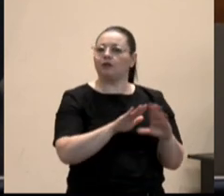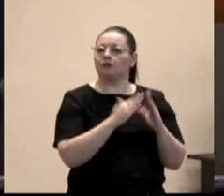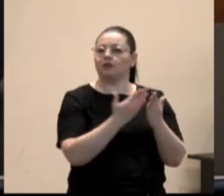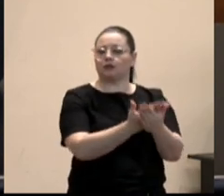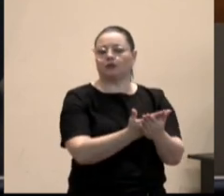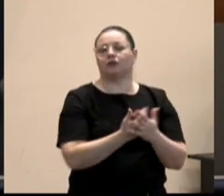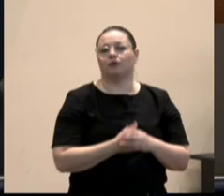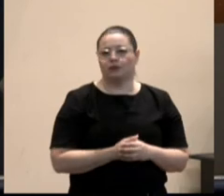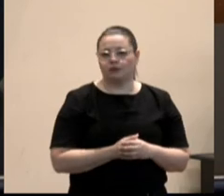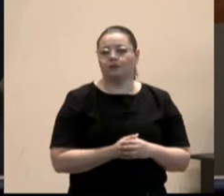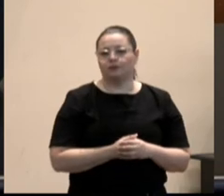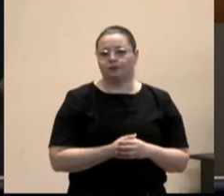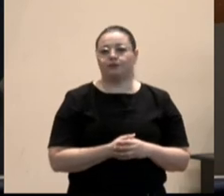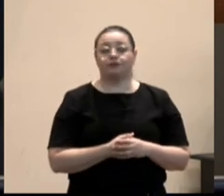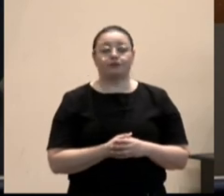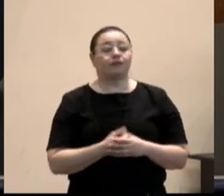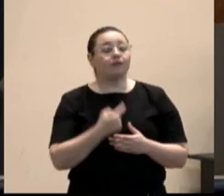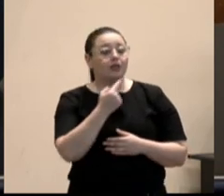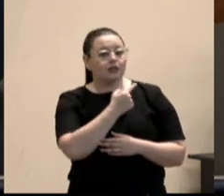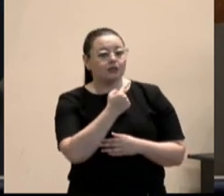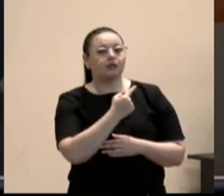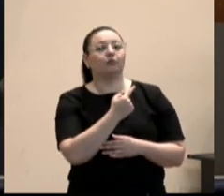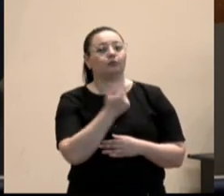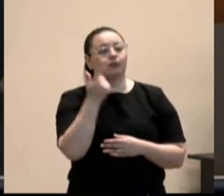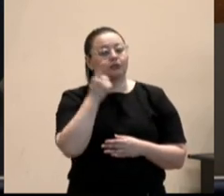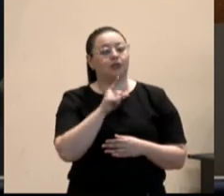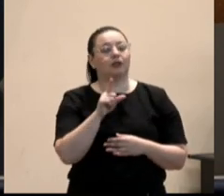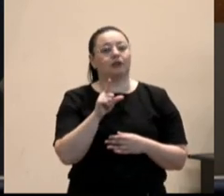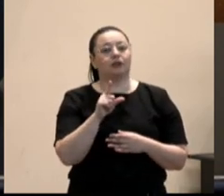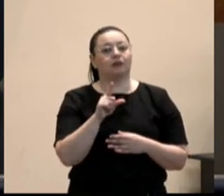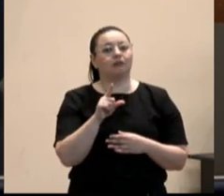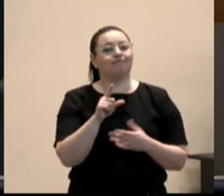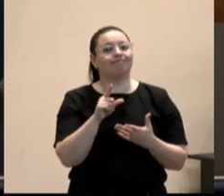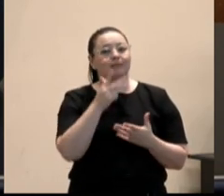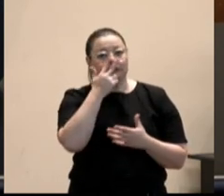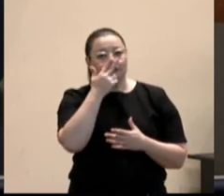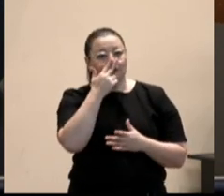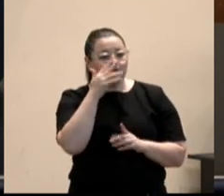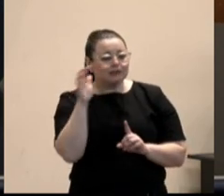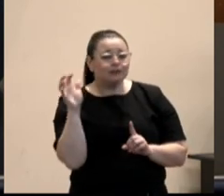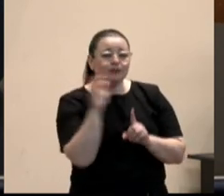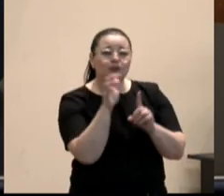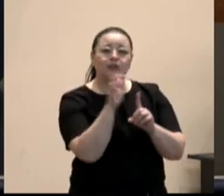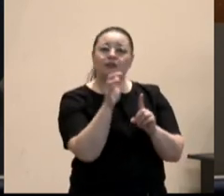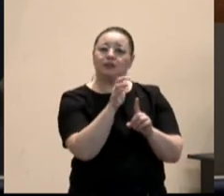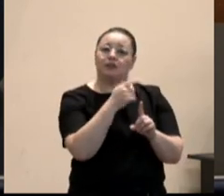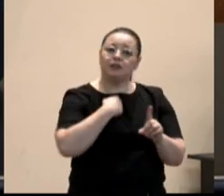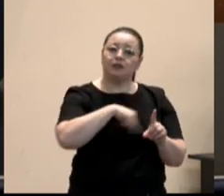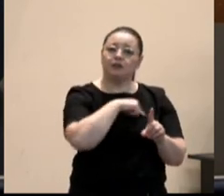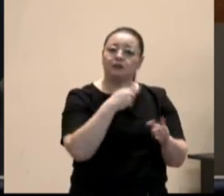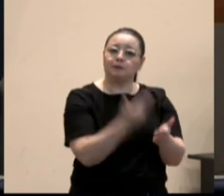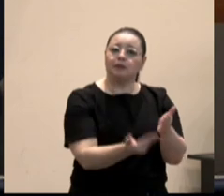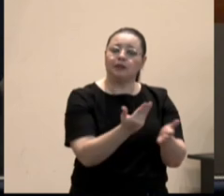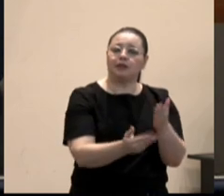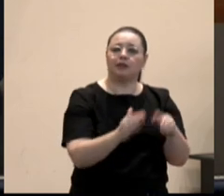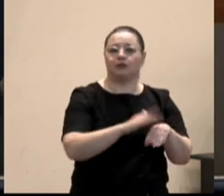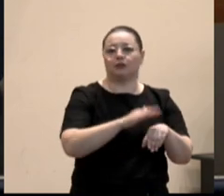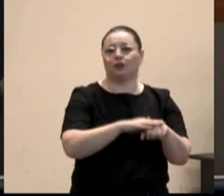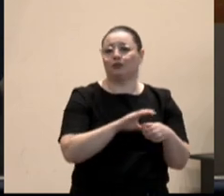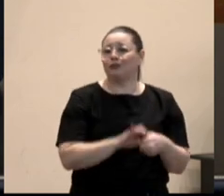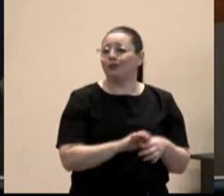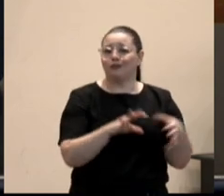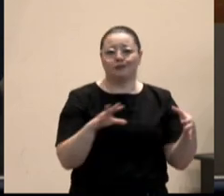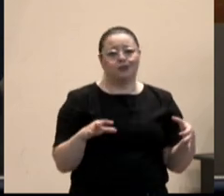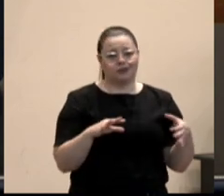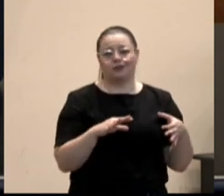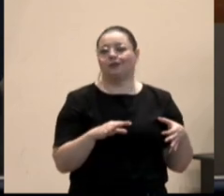contribuído, na verdade, para o problema da autonomia do professor. Perdemos a autonomia, perdemos a nossa concepção